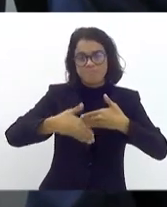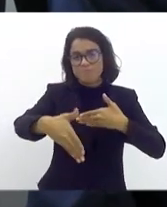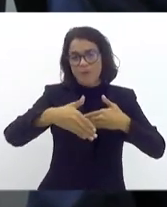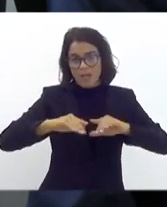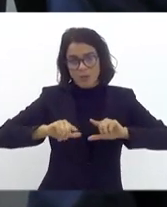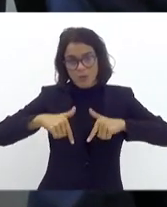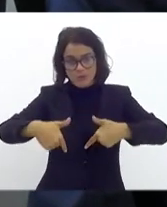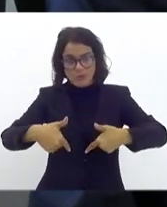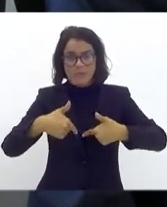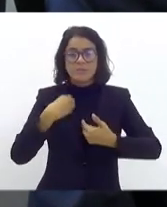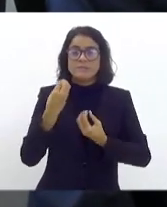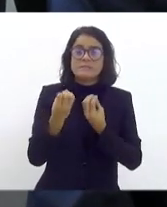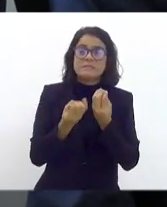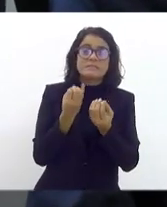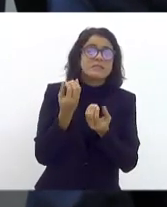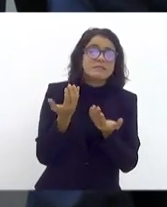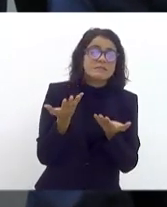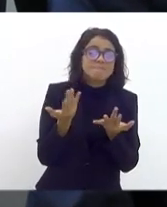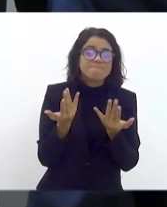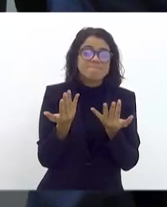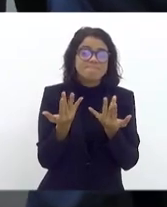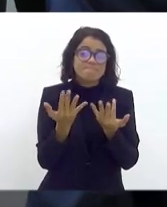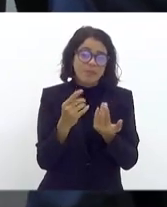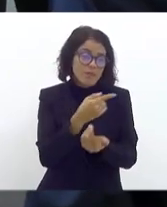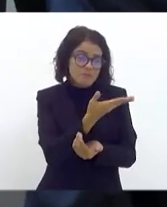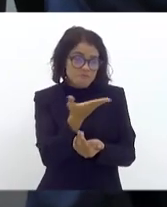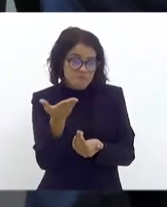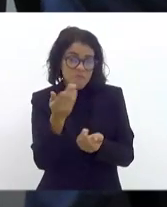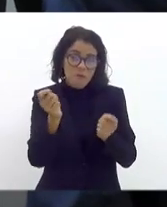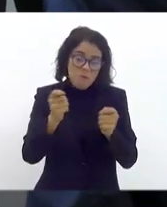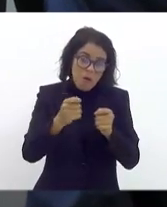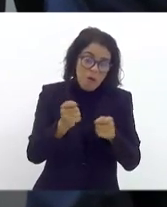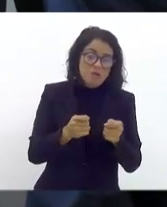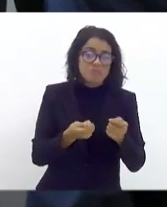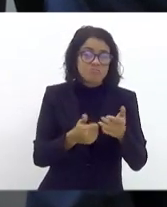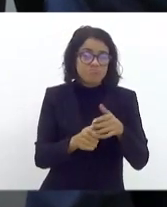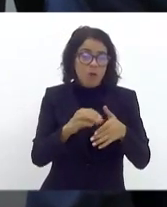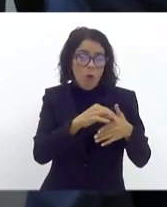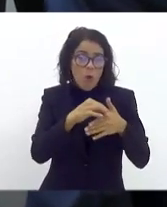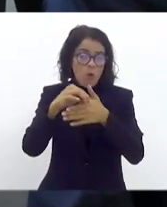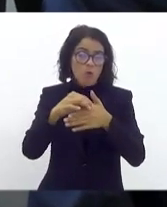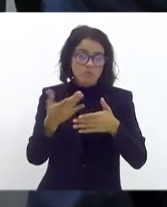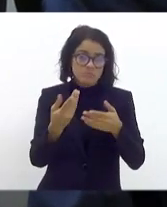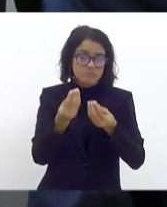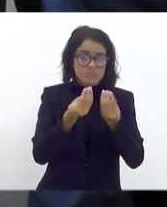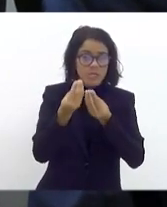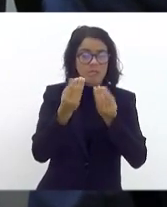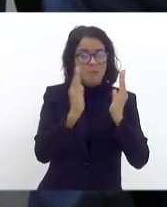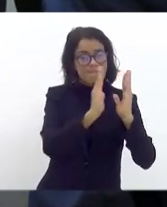que pensar, se nós não temos aí, se Vossa Excelência poderia, de repente, conduzir isso para a gente poder caminhar dentro